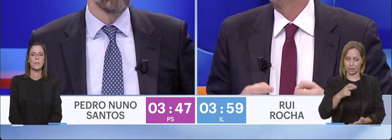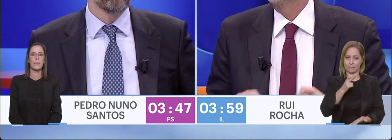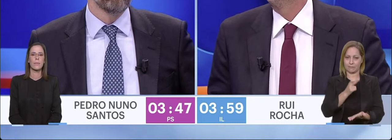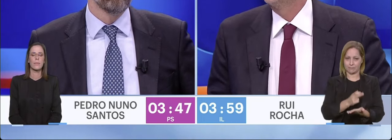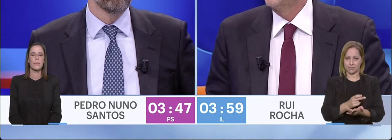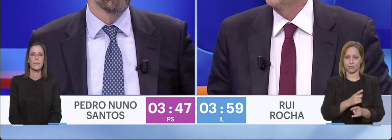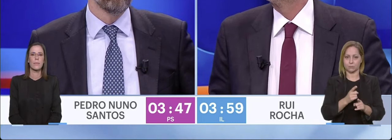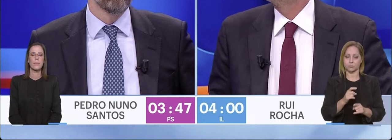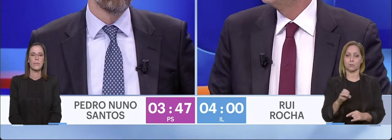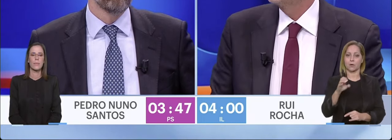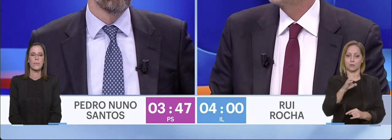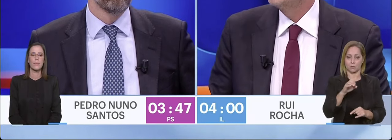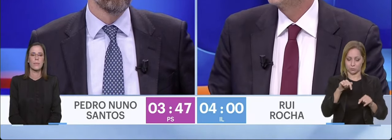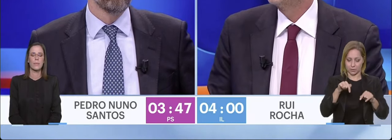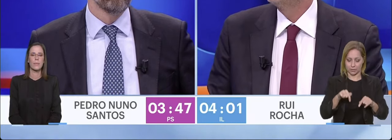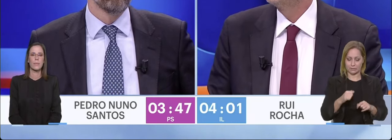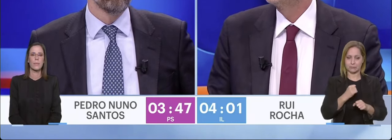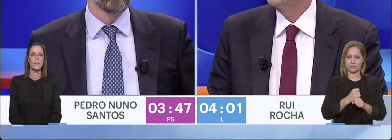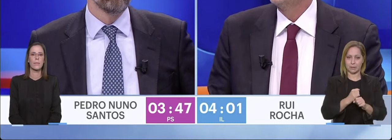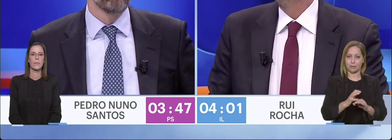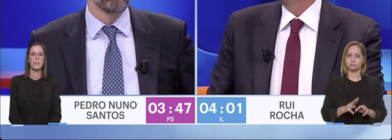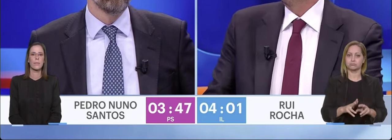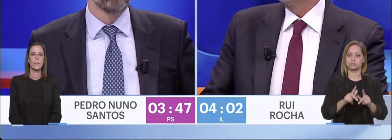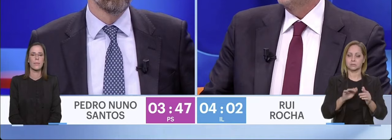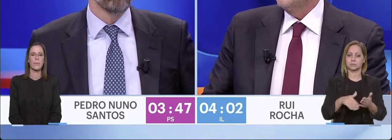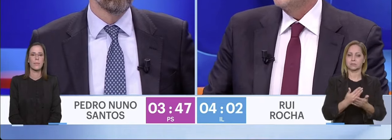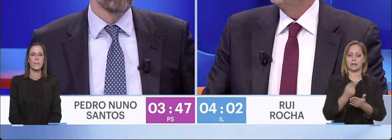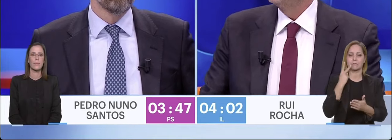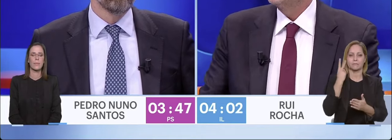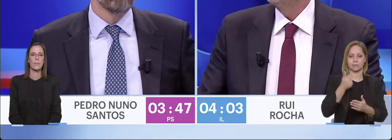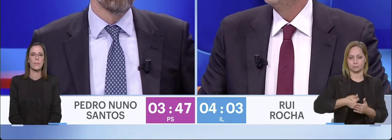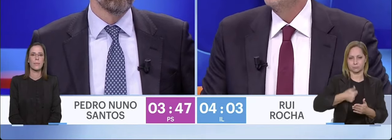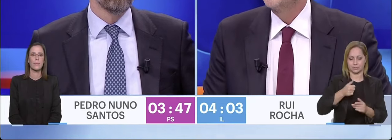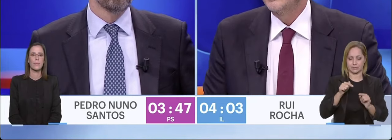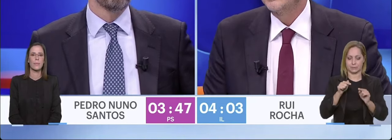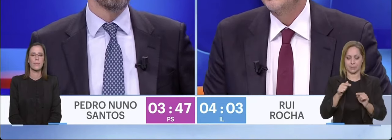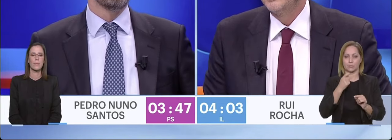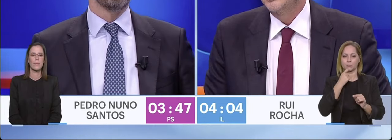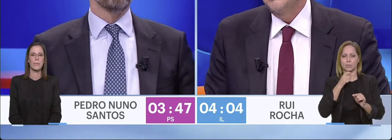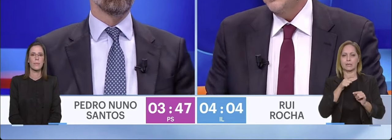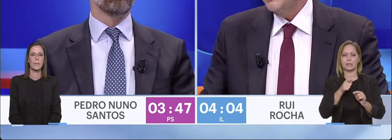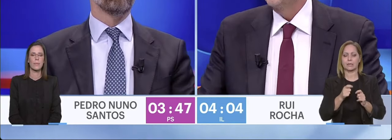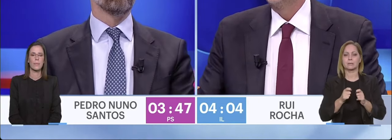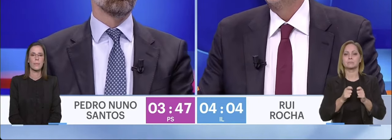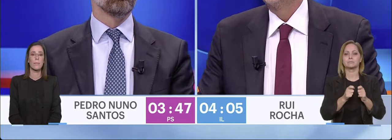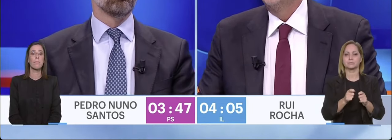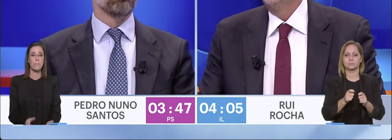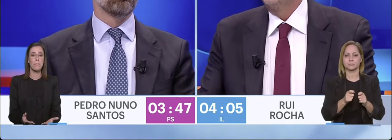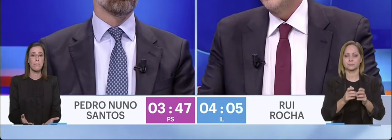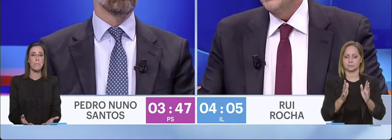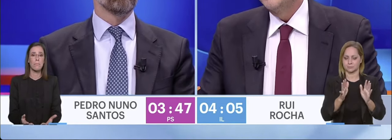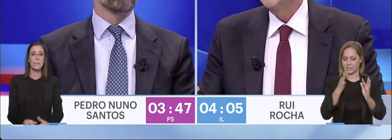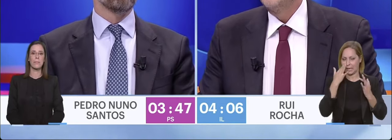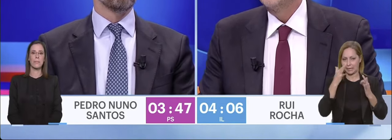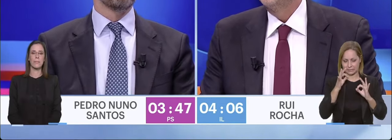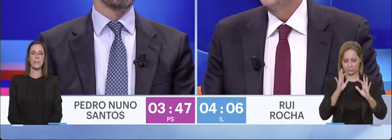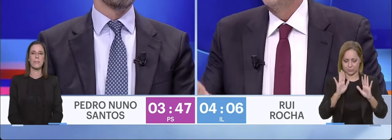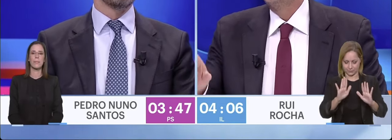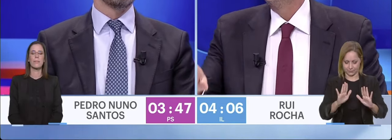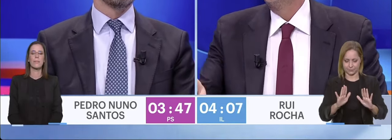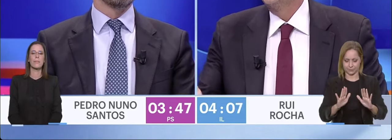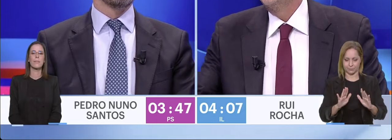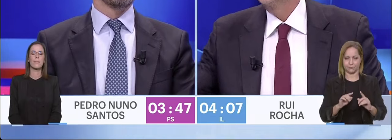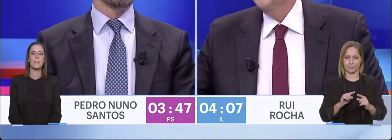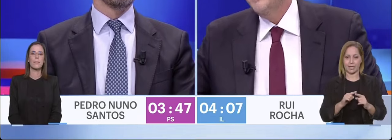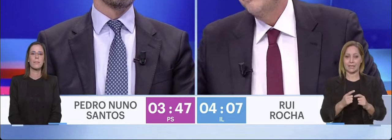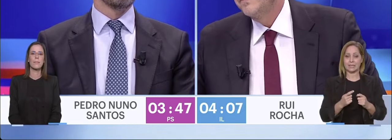condições para crescer pelo seu trabalho esta é a diferença Fundamental e perguntam-me então e o custo destas medidas é muito simples olha desde logo